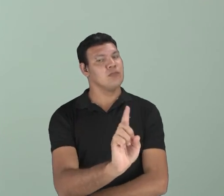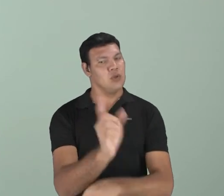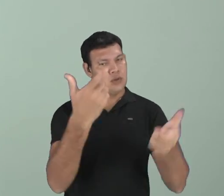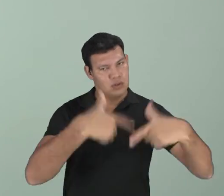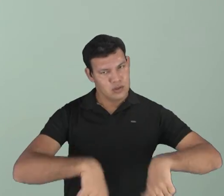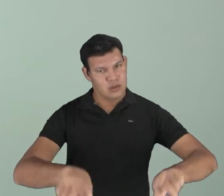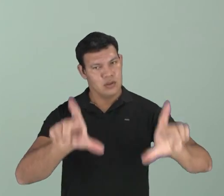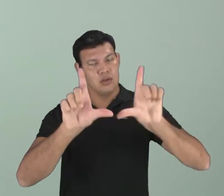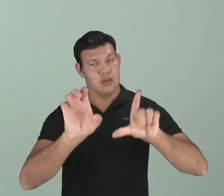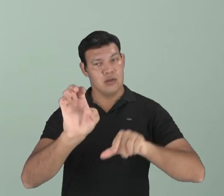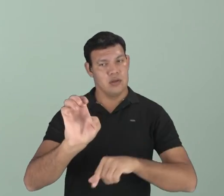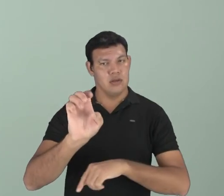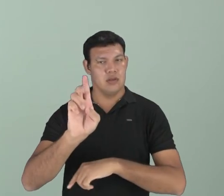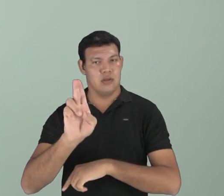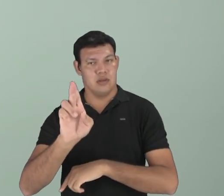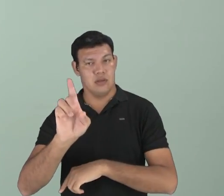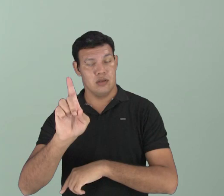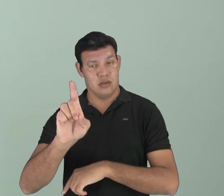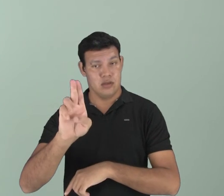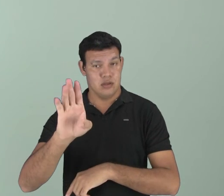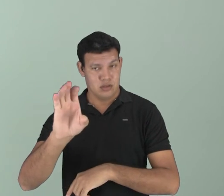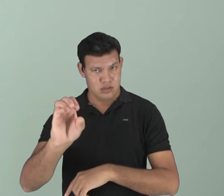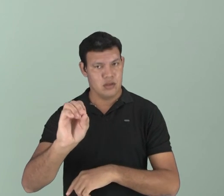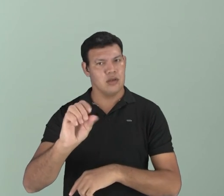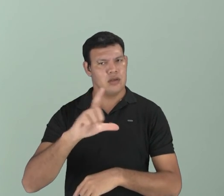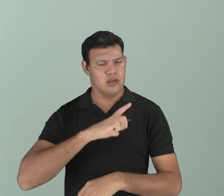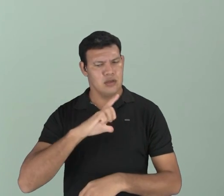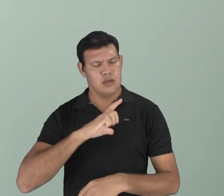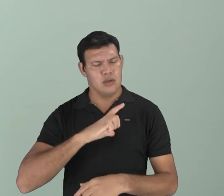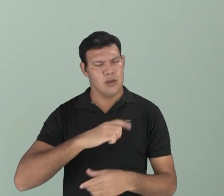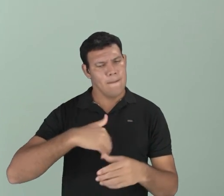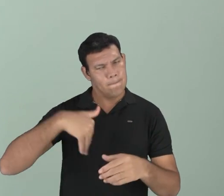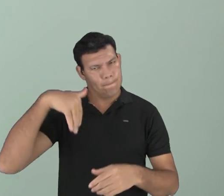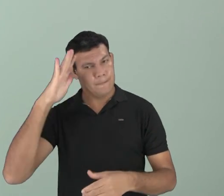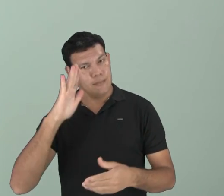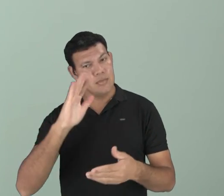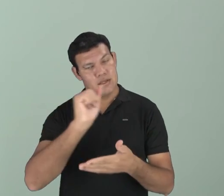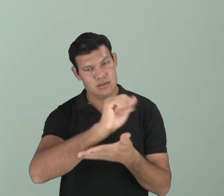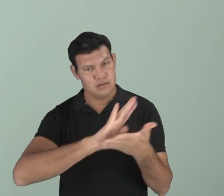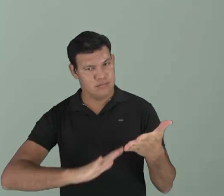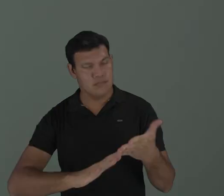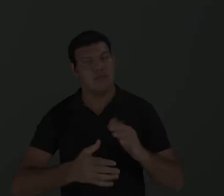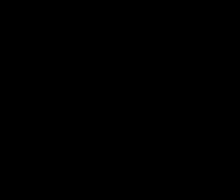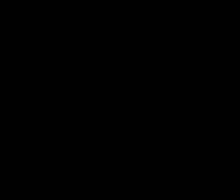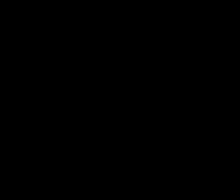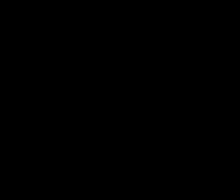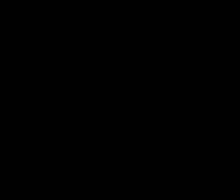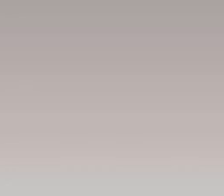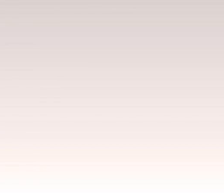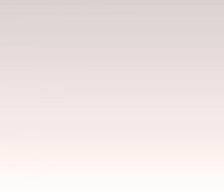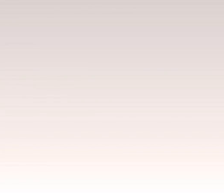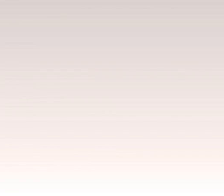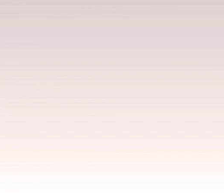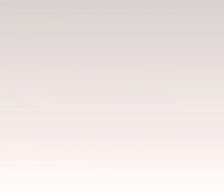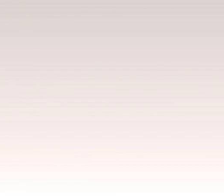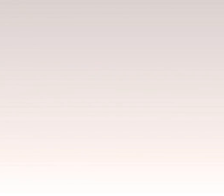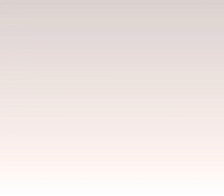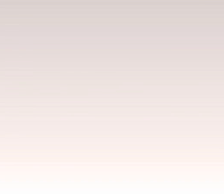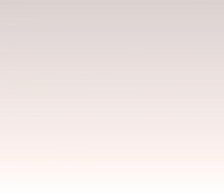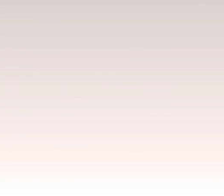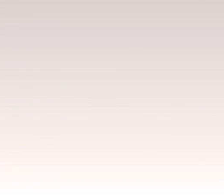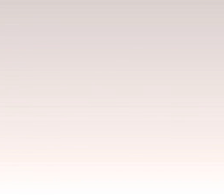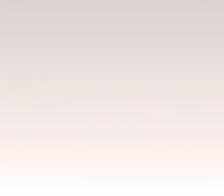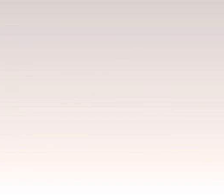vamos lá na plataforma educ vamos ter outros exercícios e a gente se vê na próxima aula civil E aí